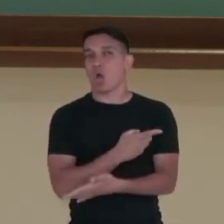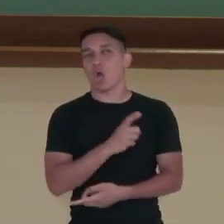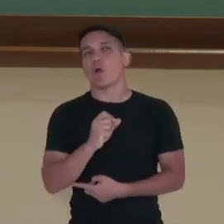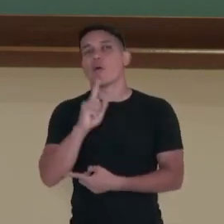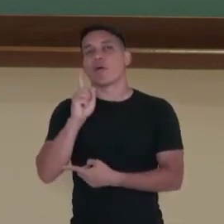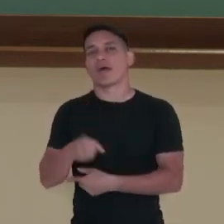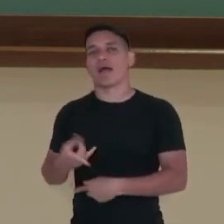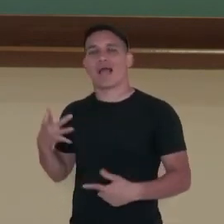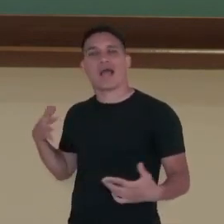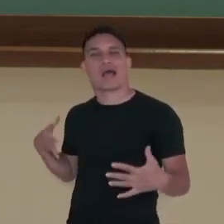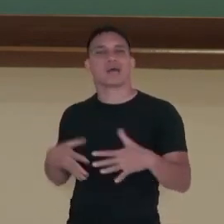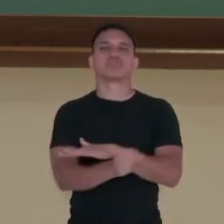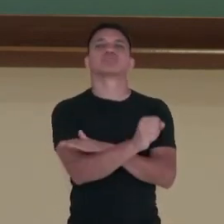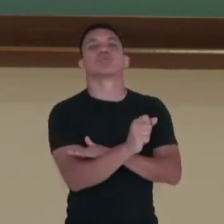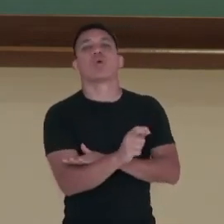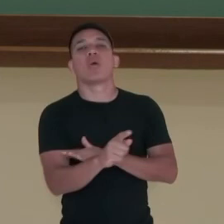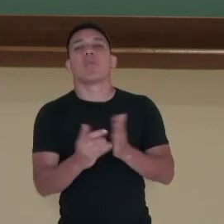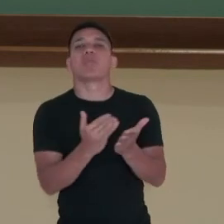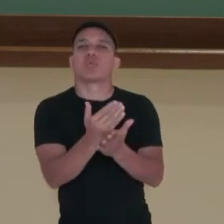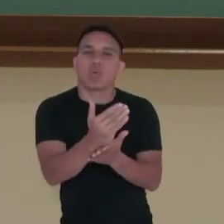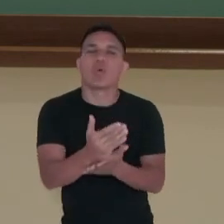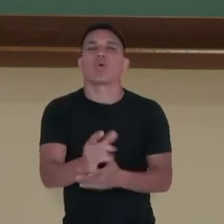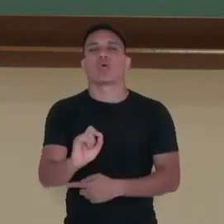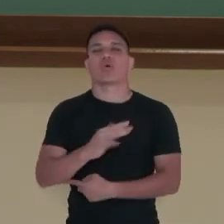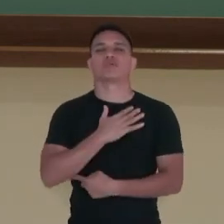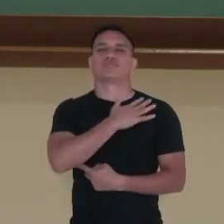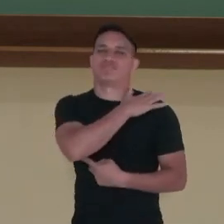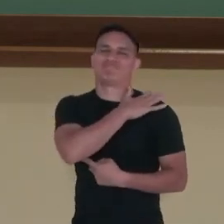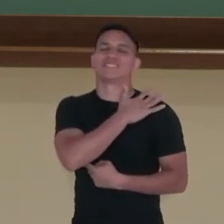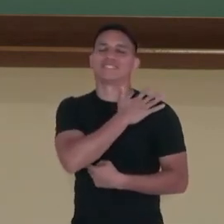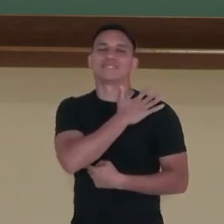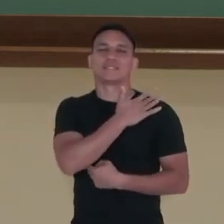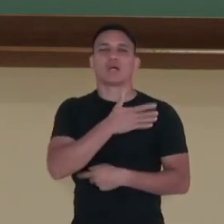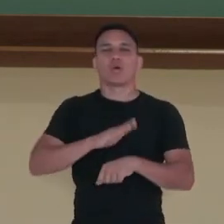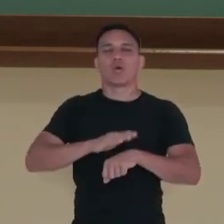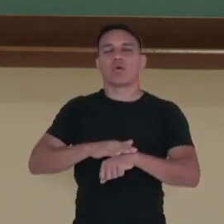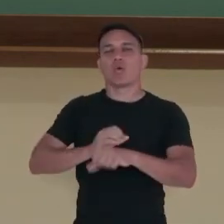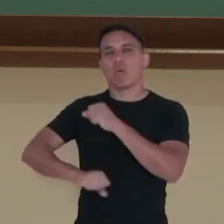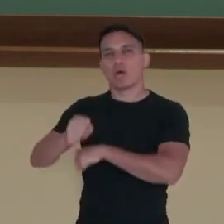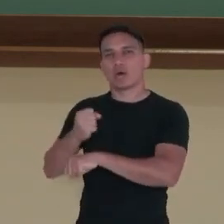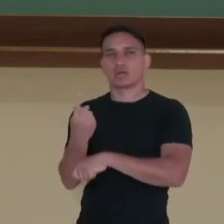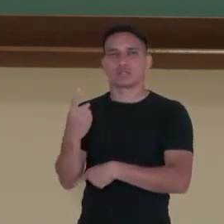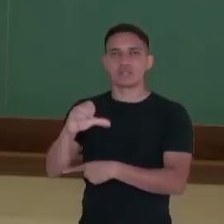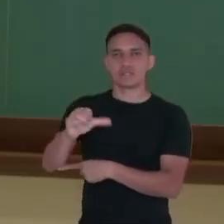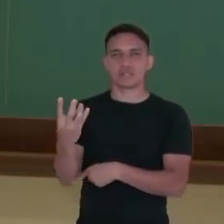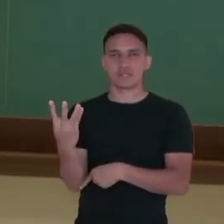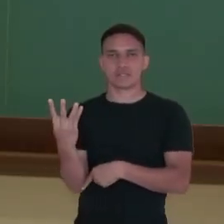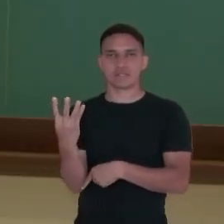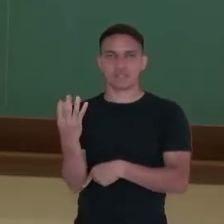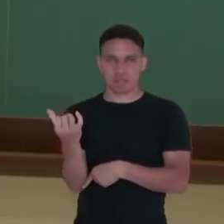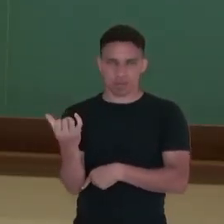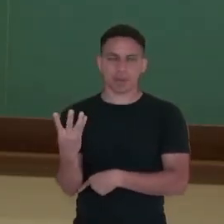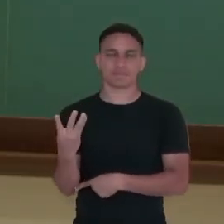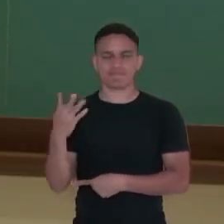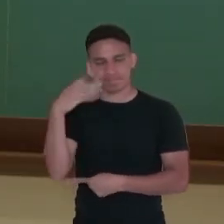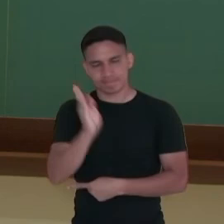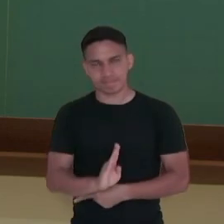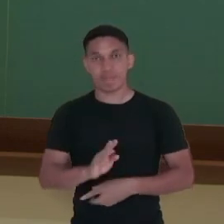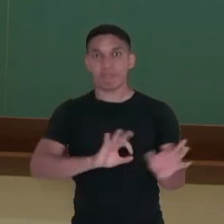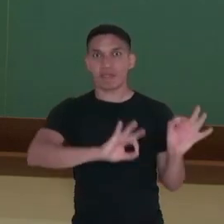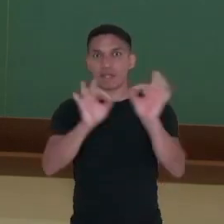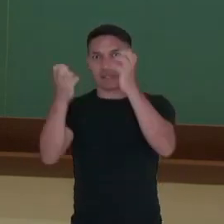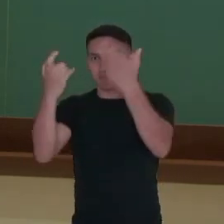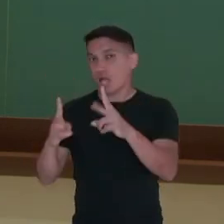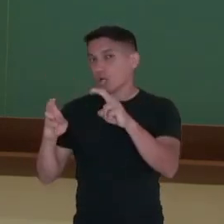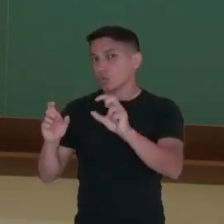um golpe e a chegada dos militares ao poder em 1964 no Brasil. Neste vídeo, nós